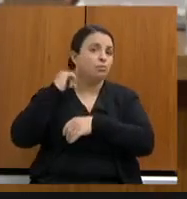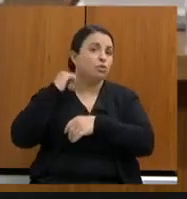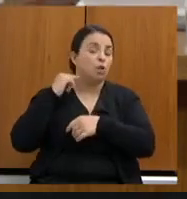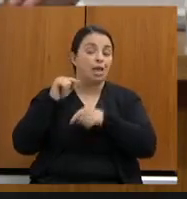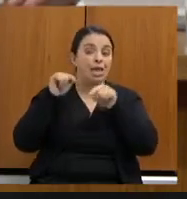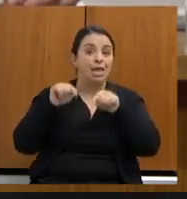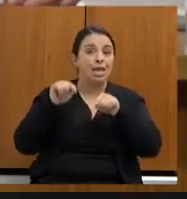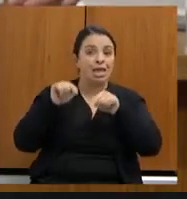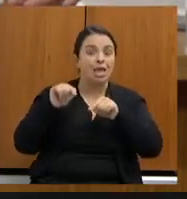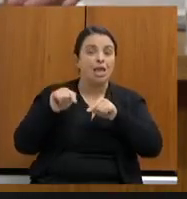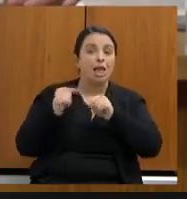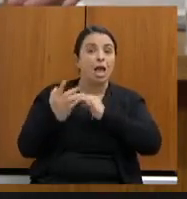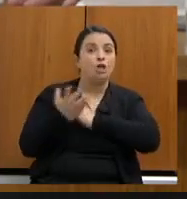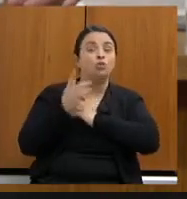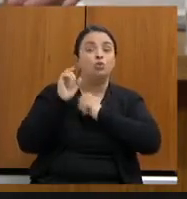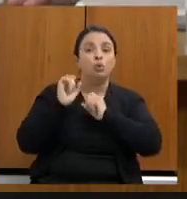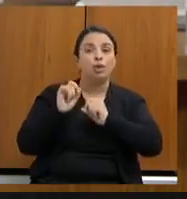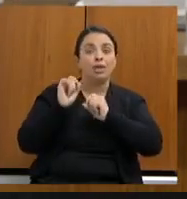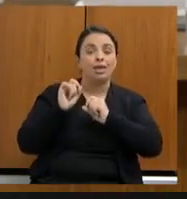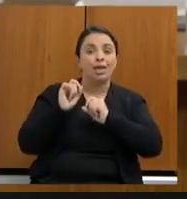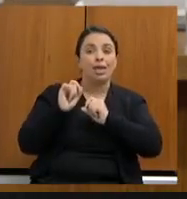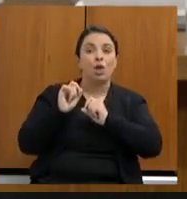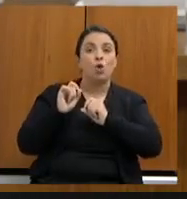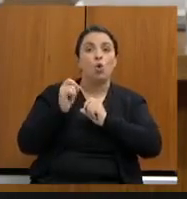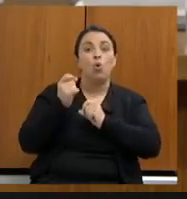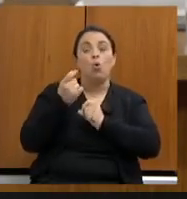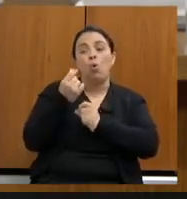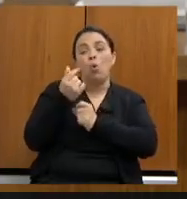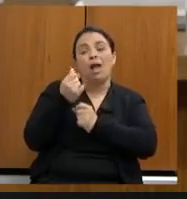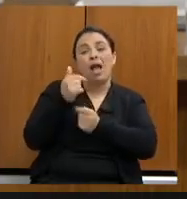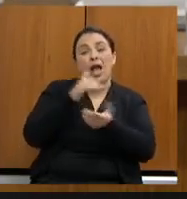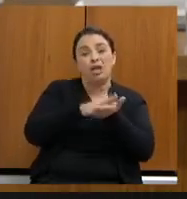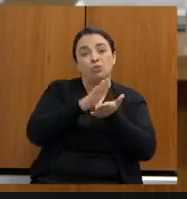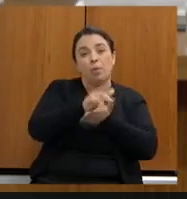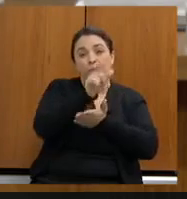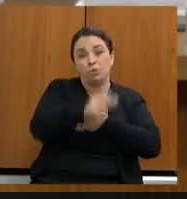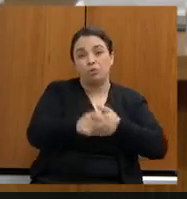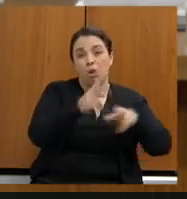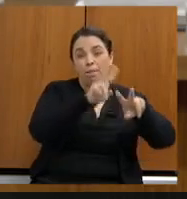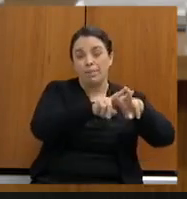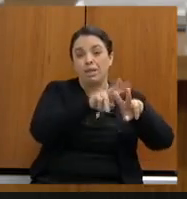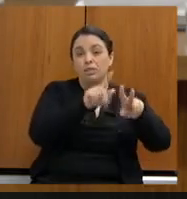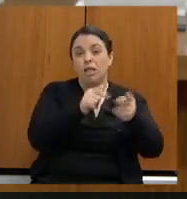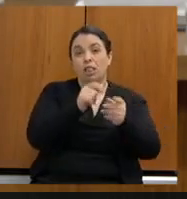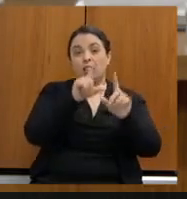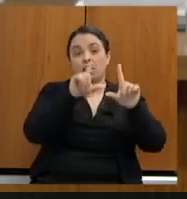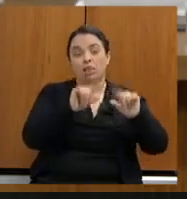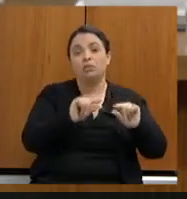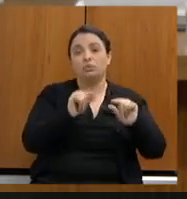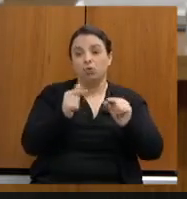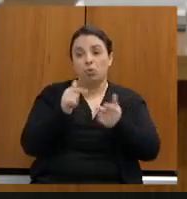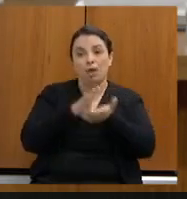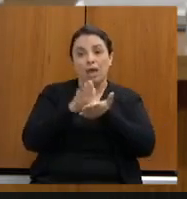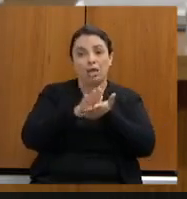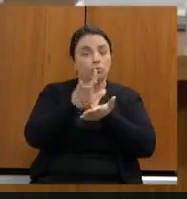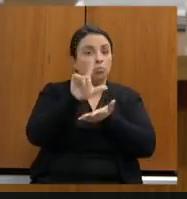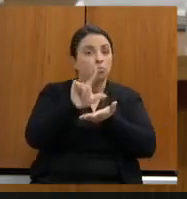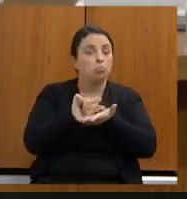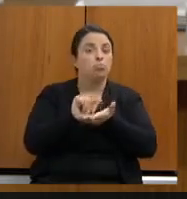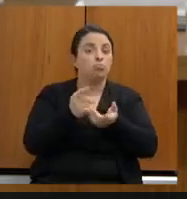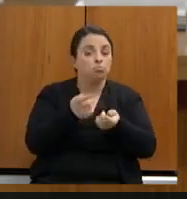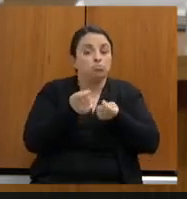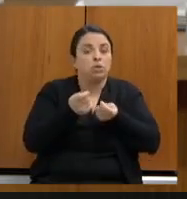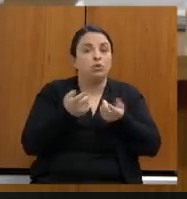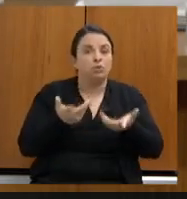assustadoramente o gasto que o Estado tem com preso e principalmente o gasto com um Adolescente em situação de